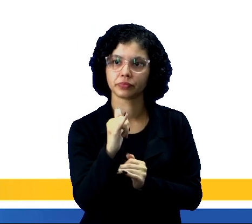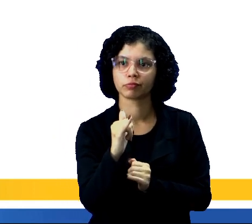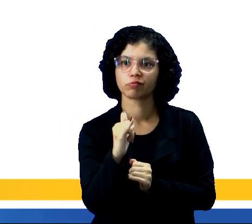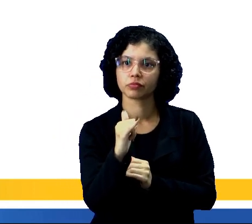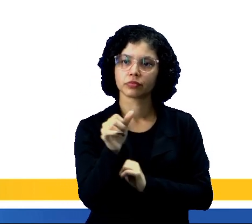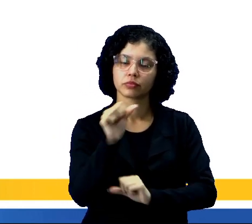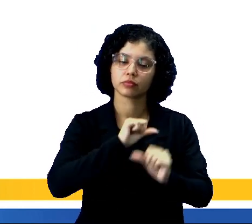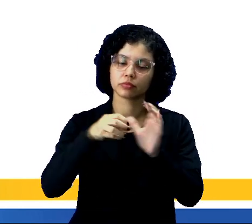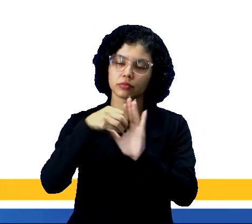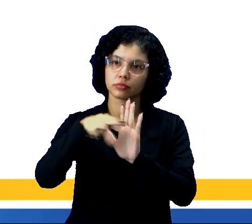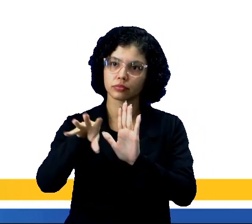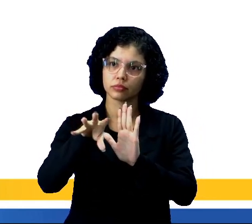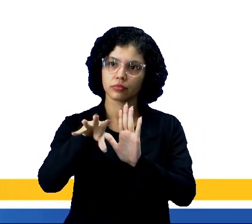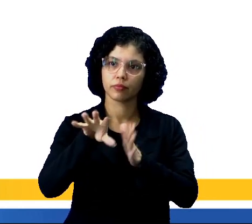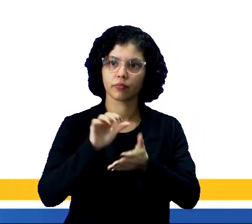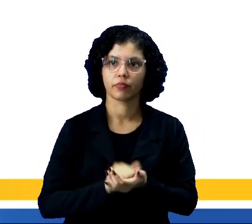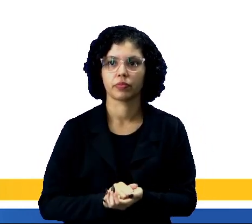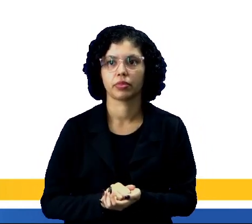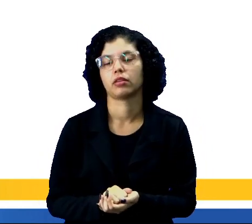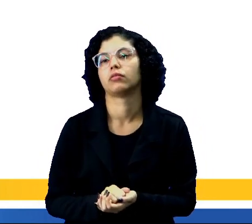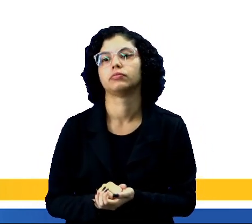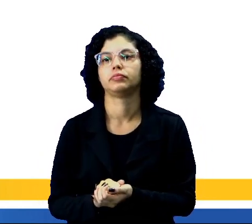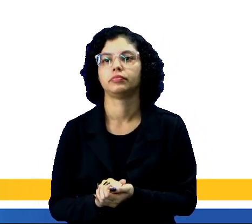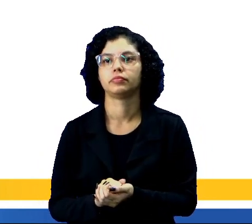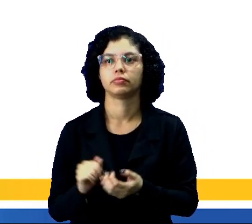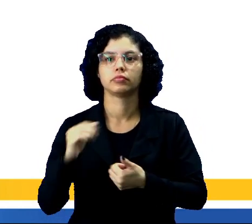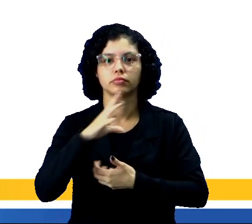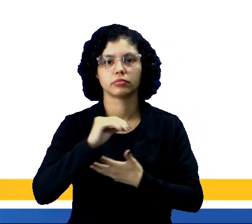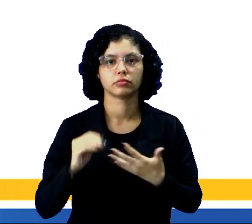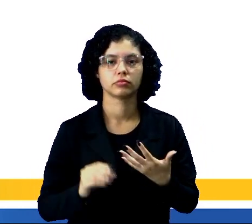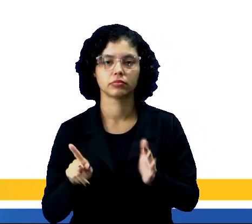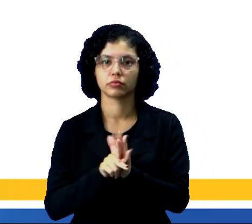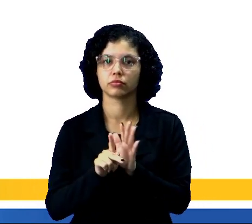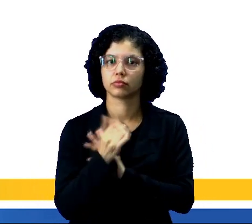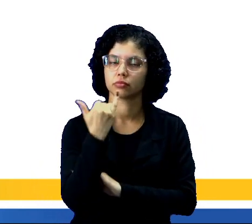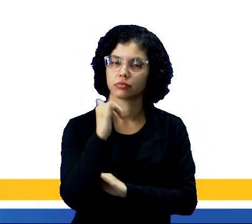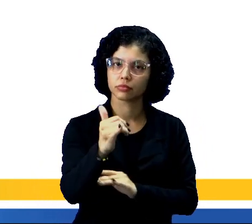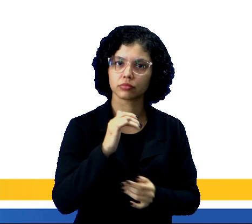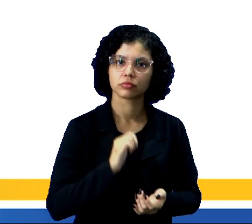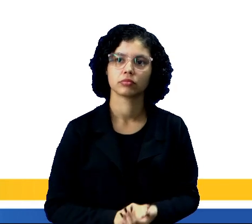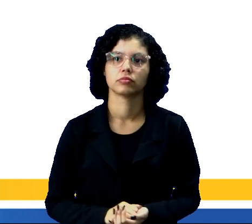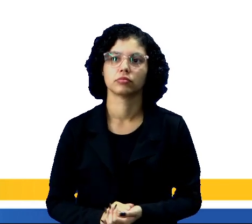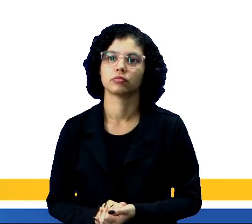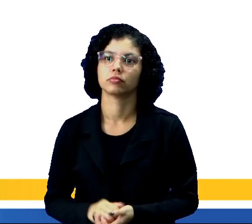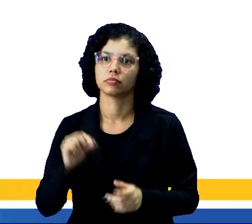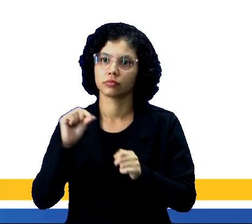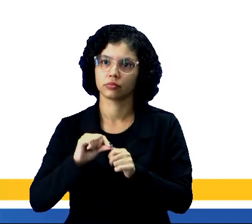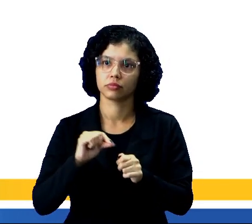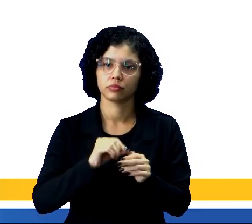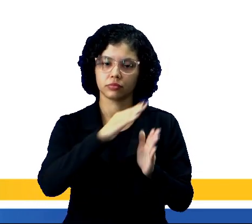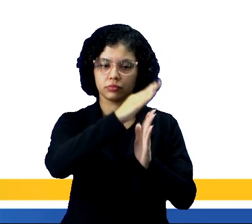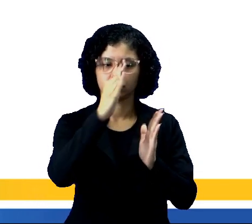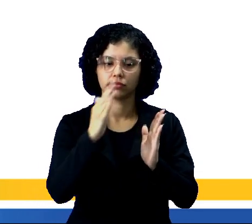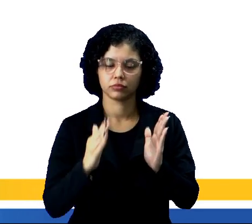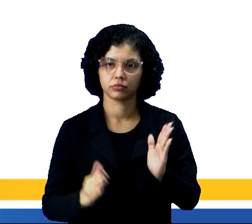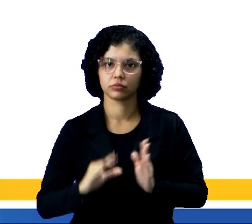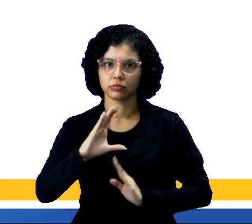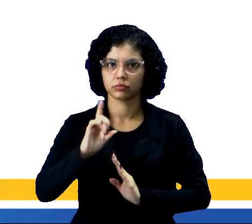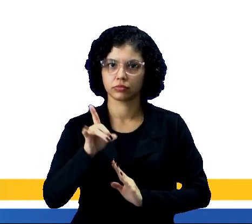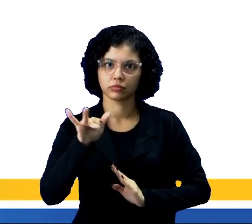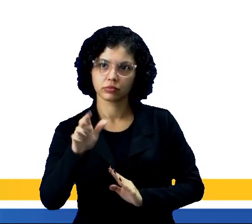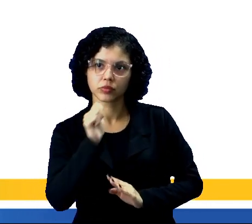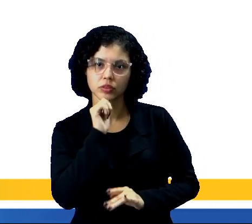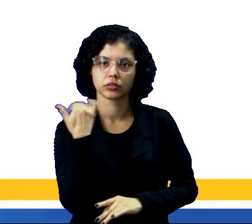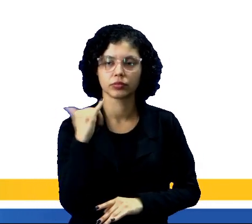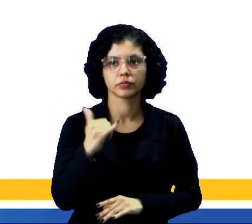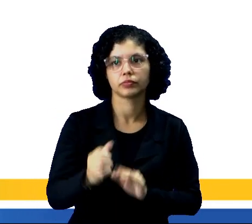elétrons eles são transportados, a chamada cadeia transportadora de elétrons. Então é formada essa cadeia e aí eu tenho também a